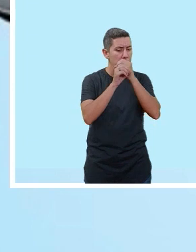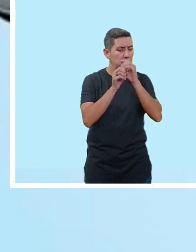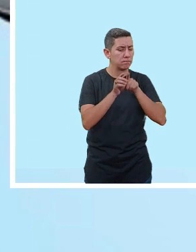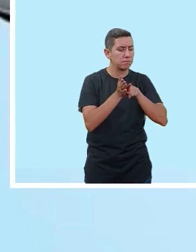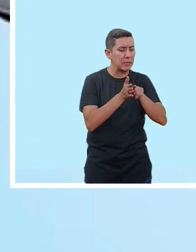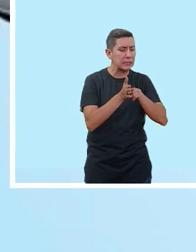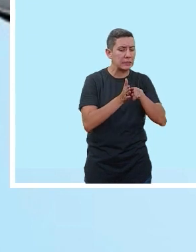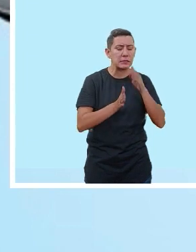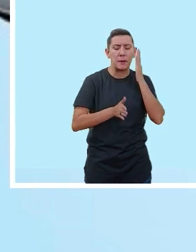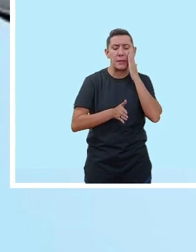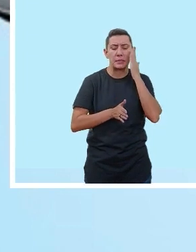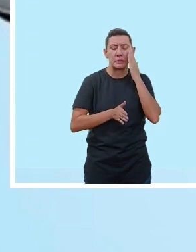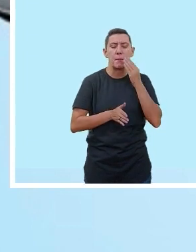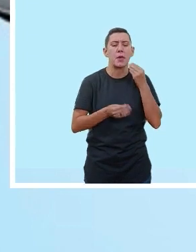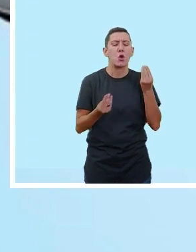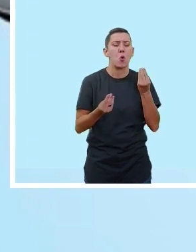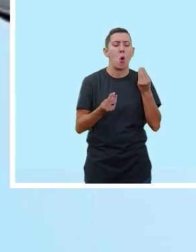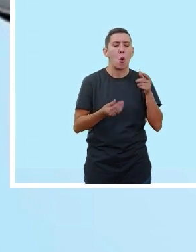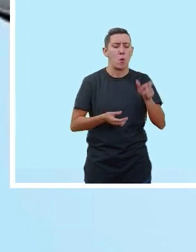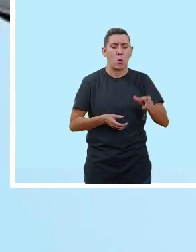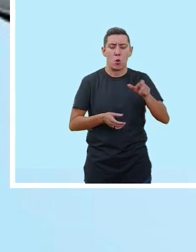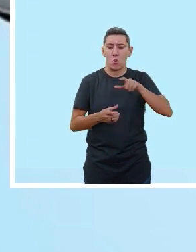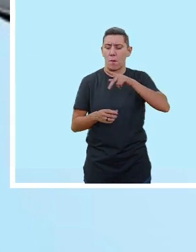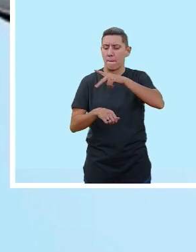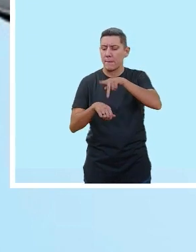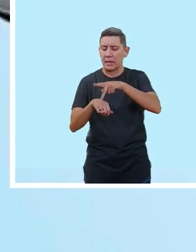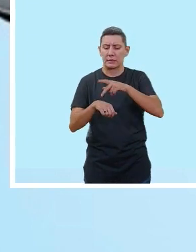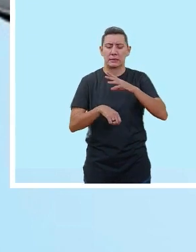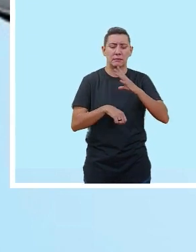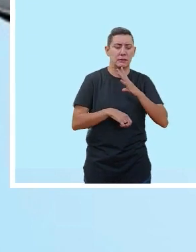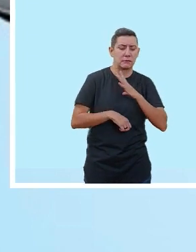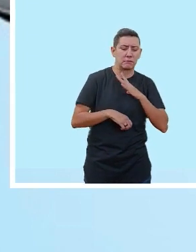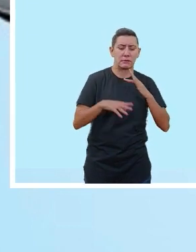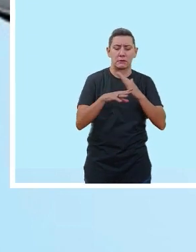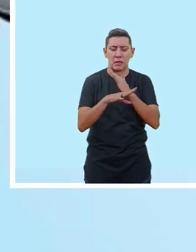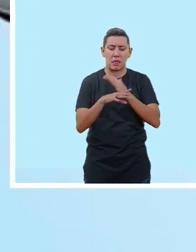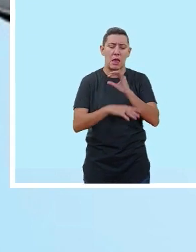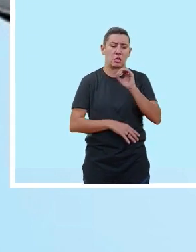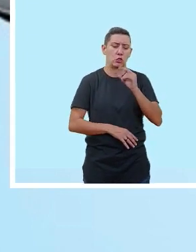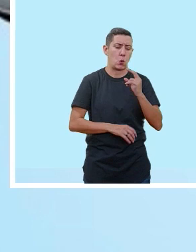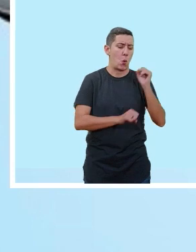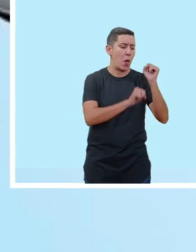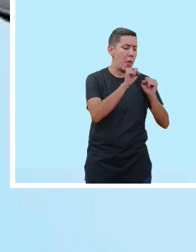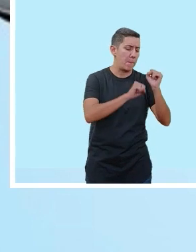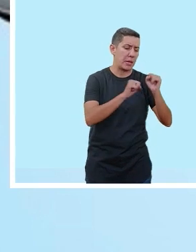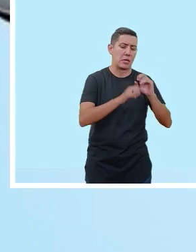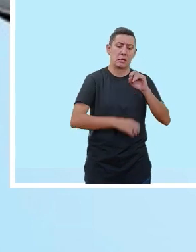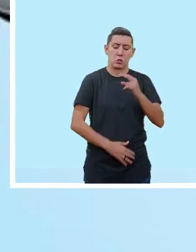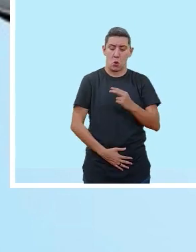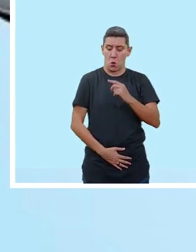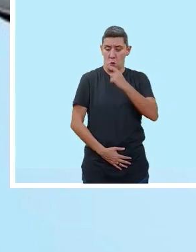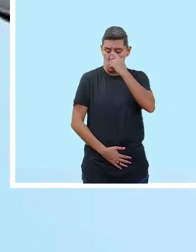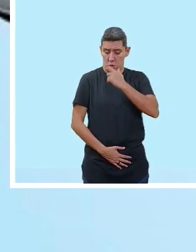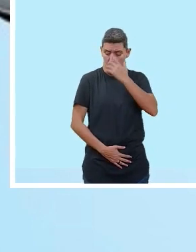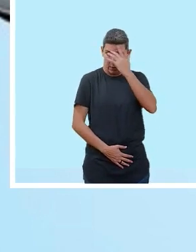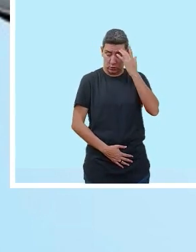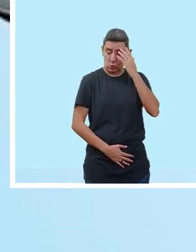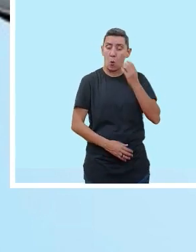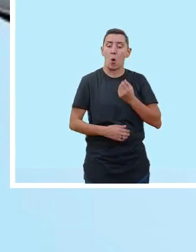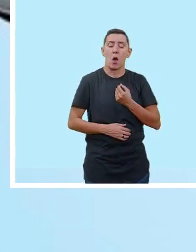autoridades. Essa definição ela é global e ela é bem reconhecida, e é isso que nós trabalhamos hoje, e